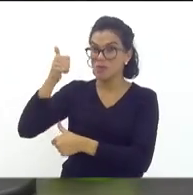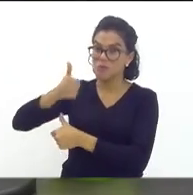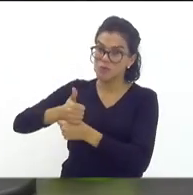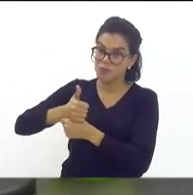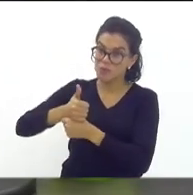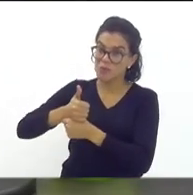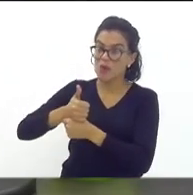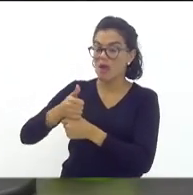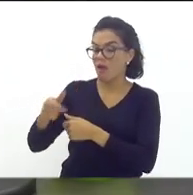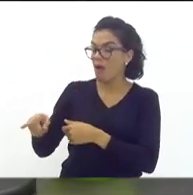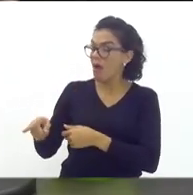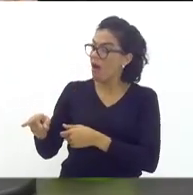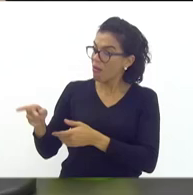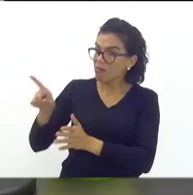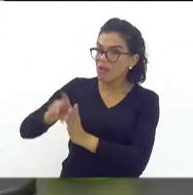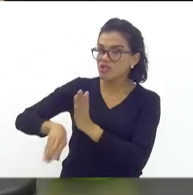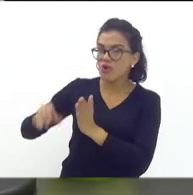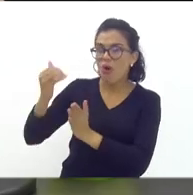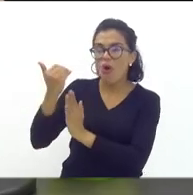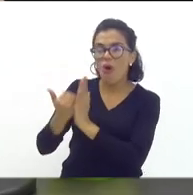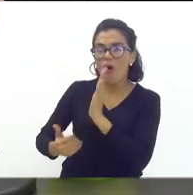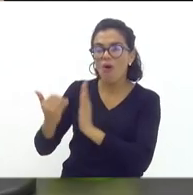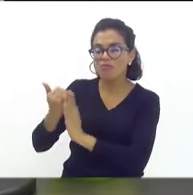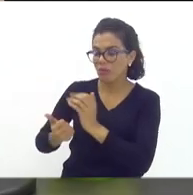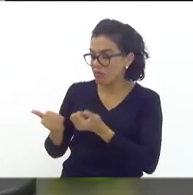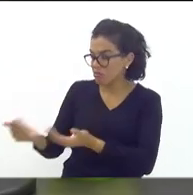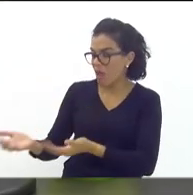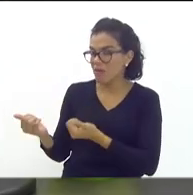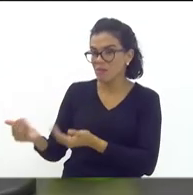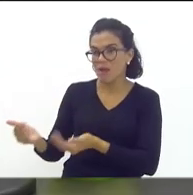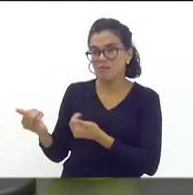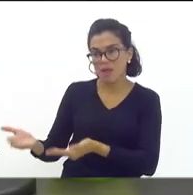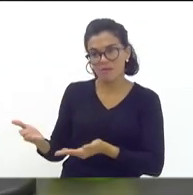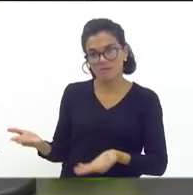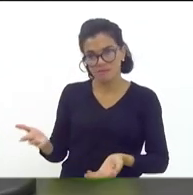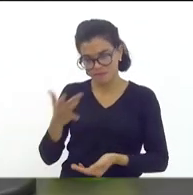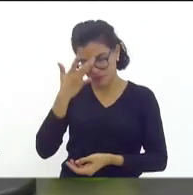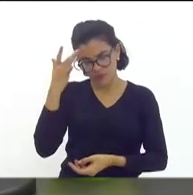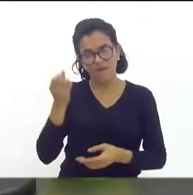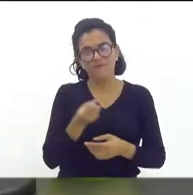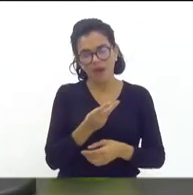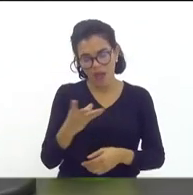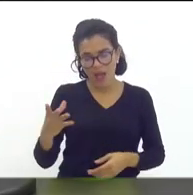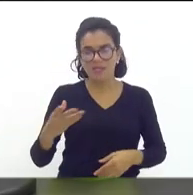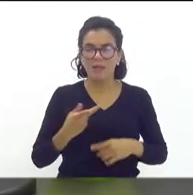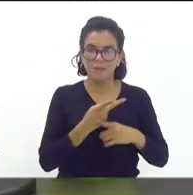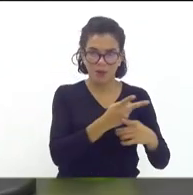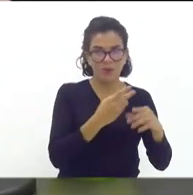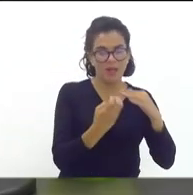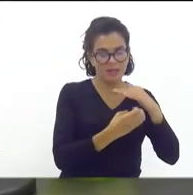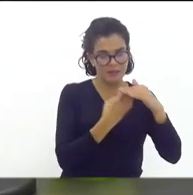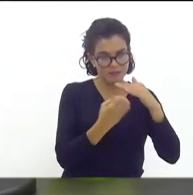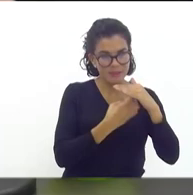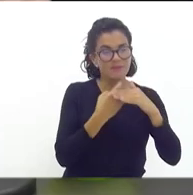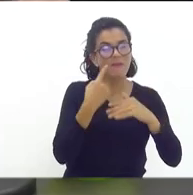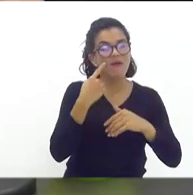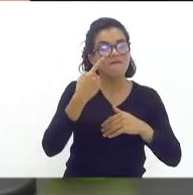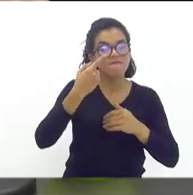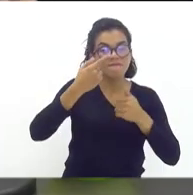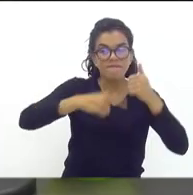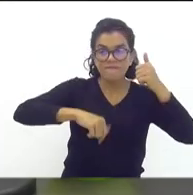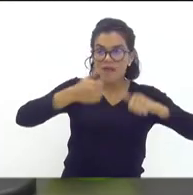sei qual é o caso dele mas é pessoas como ele tem recorrido a agência exatamente para que a agência verifique